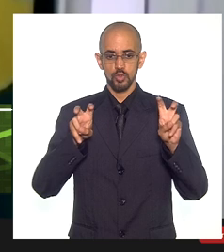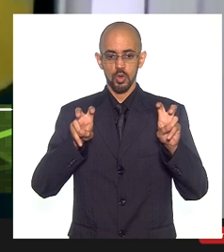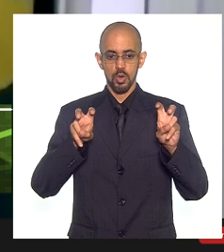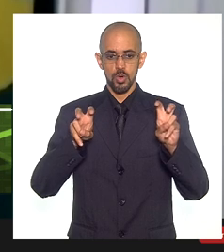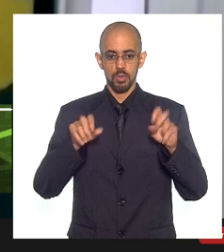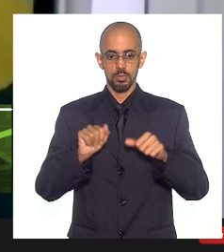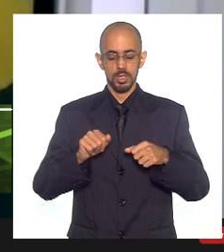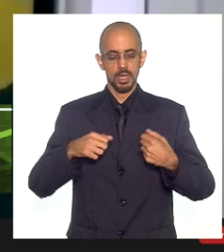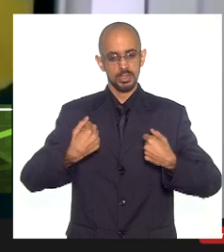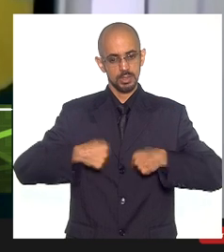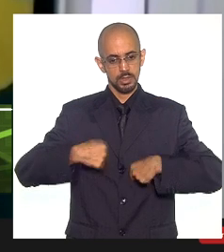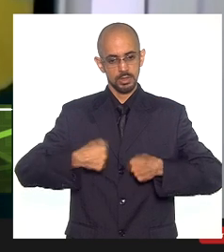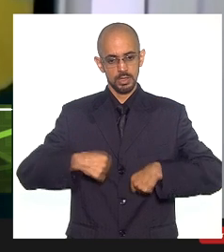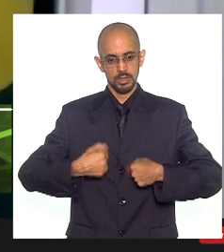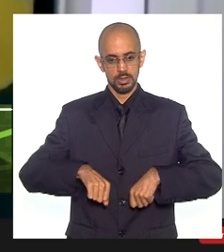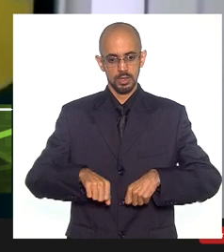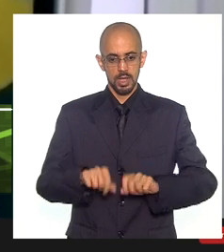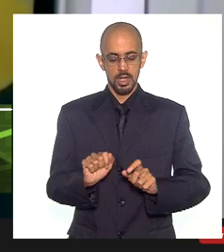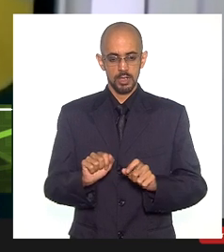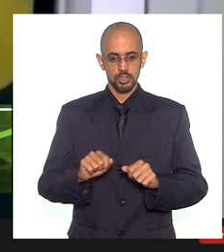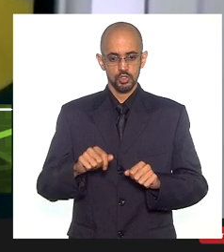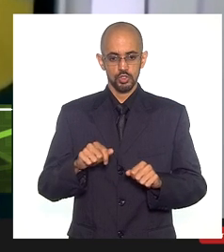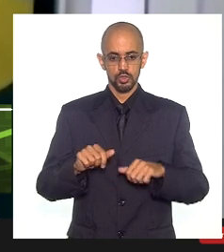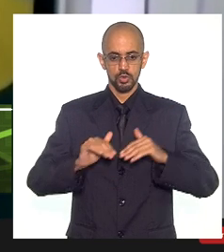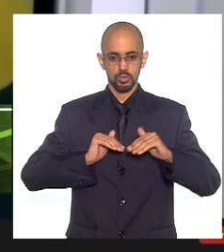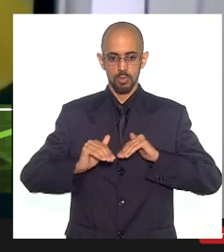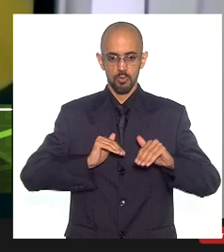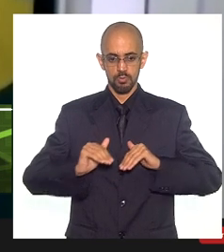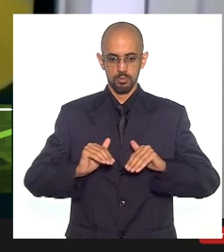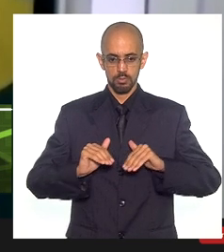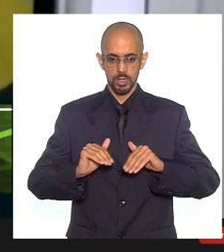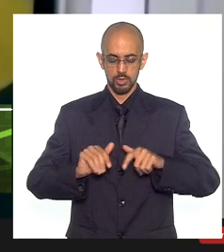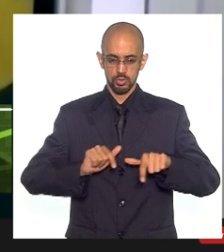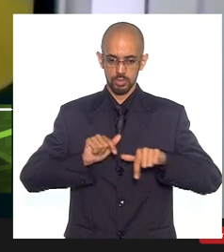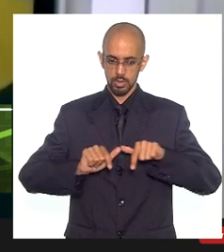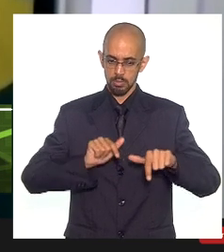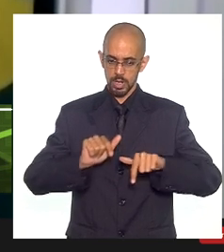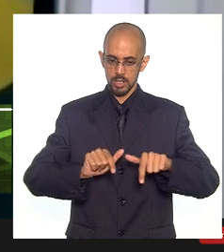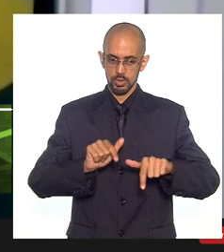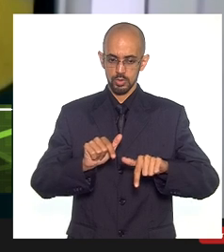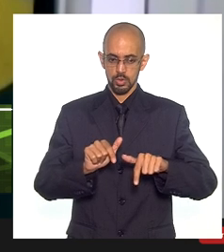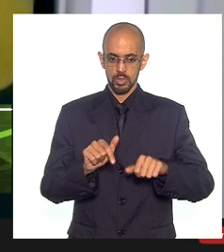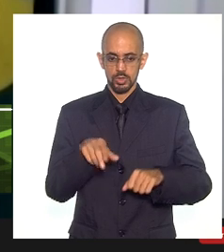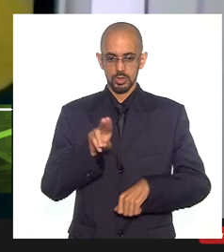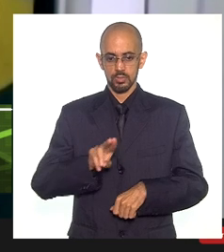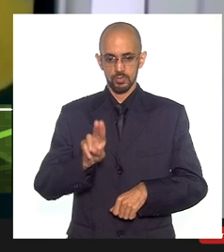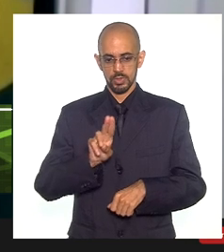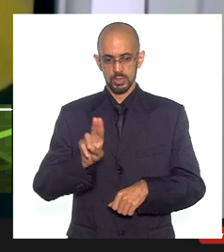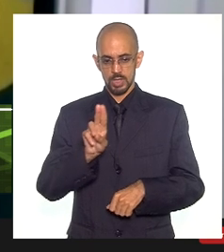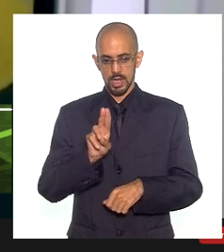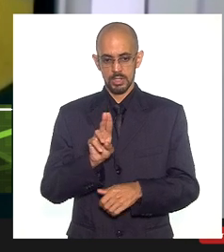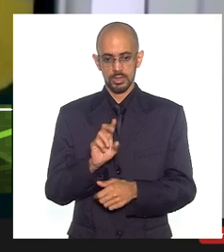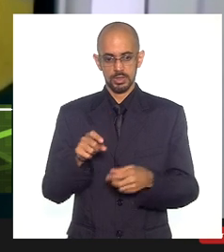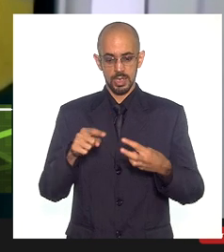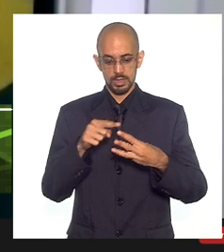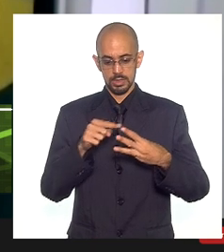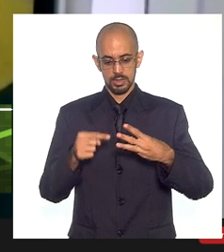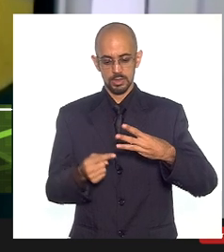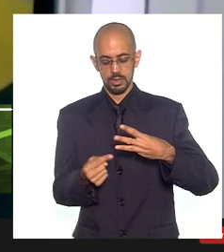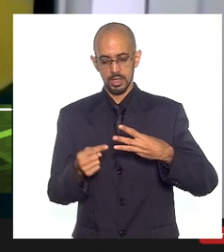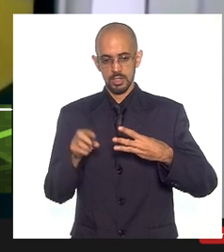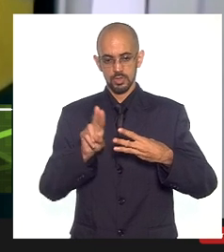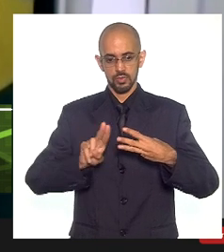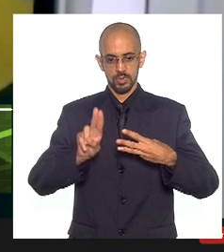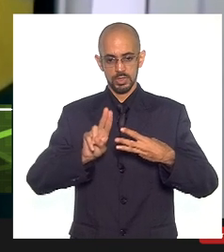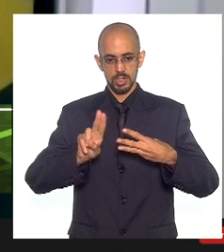demandas oriundas dos movimentos de trabalhadores e trabalhadoras das universidades, das três universidades, tanto docentes